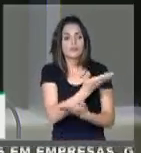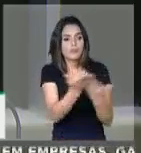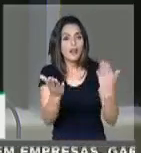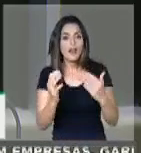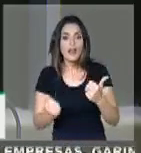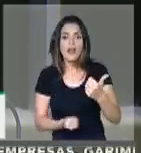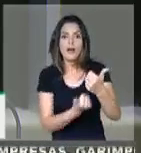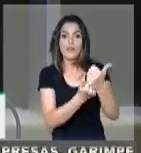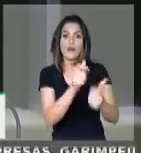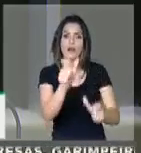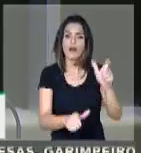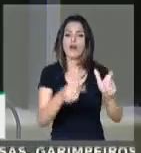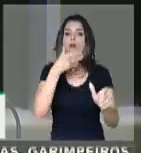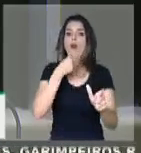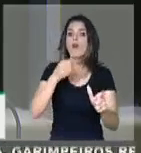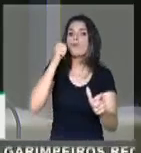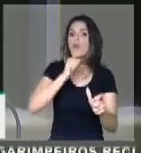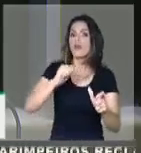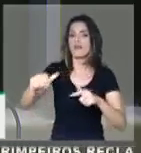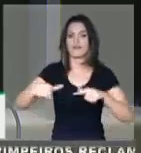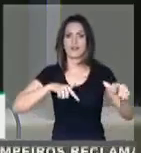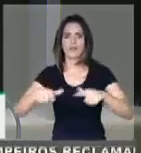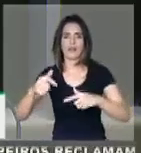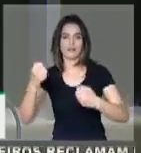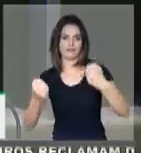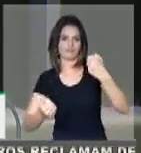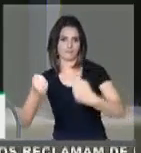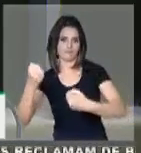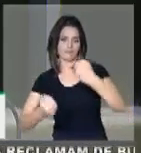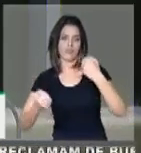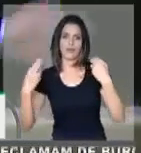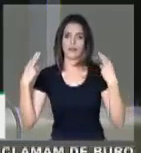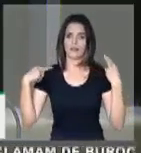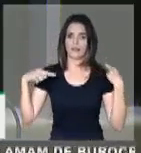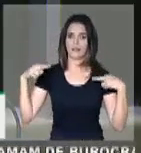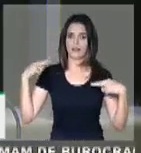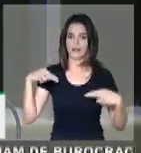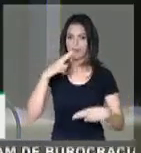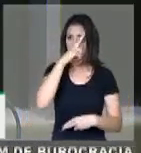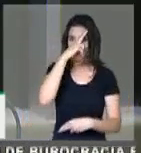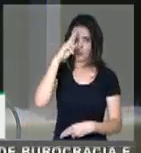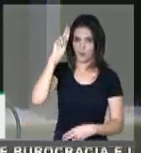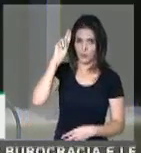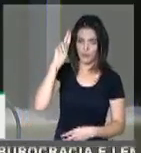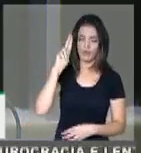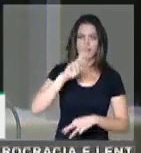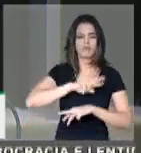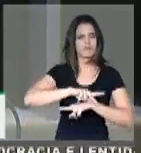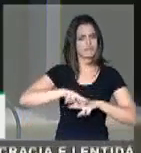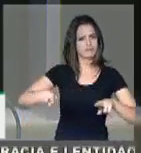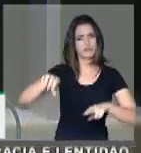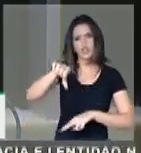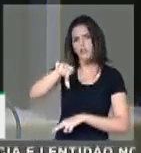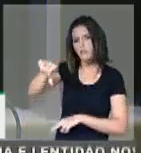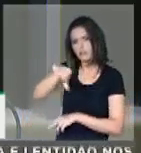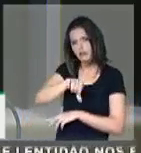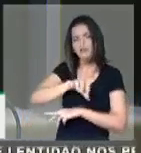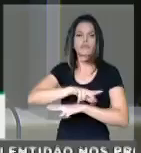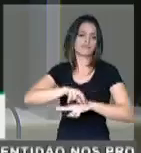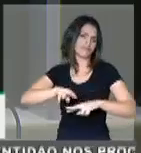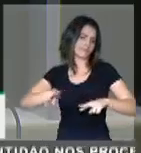mulheres que trabalham nas plataformas de transporte de pessoas, a exemplo do Uber e de tantas outras. São